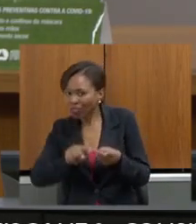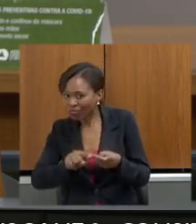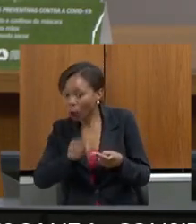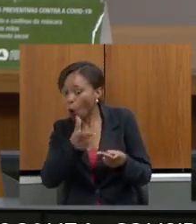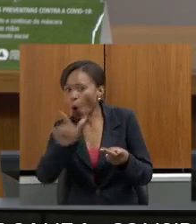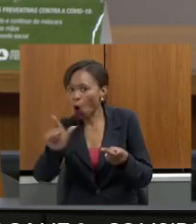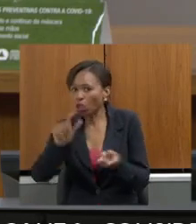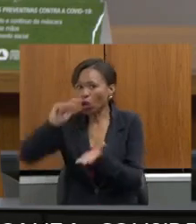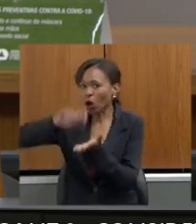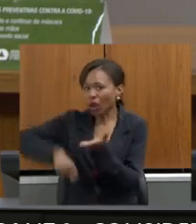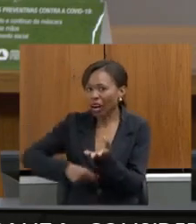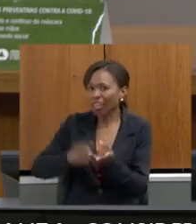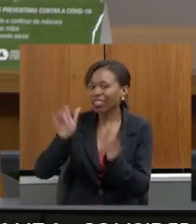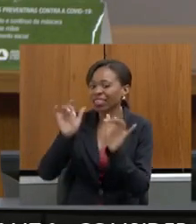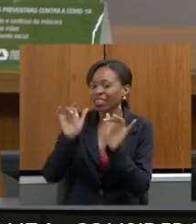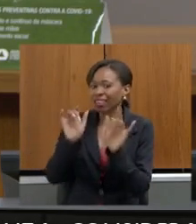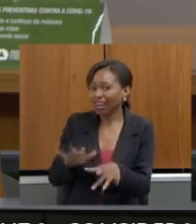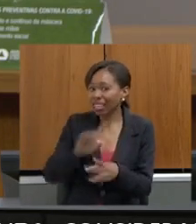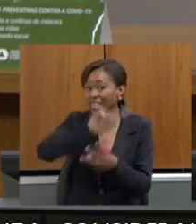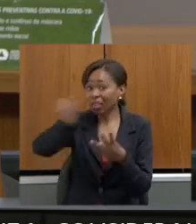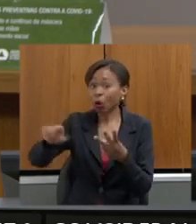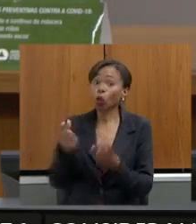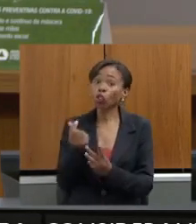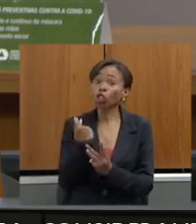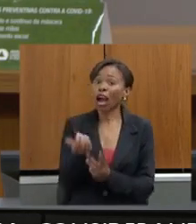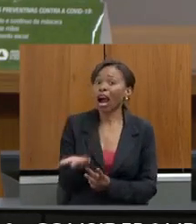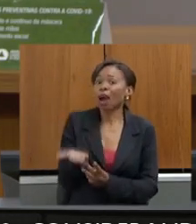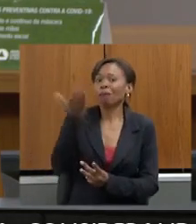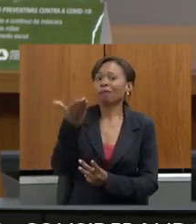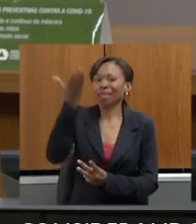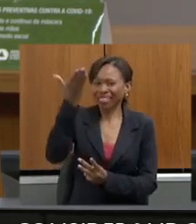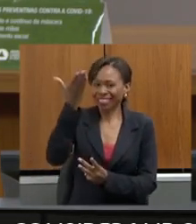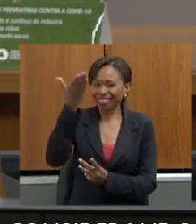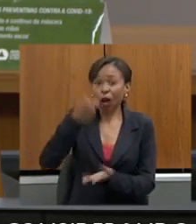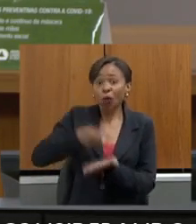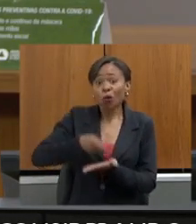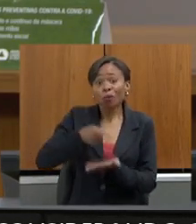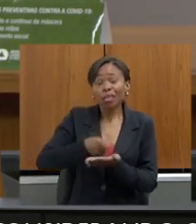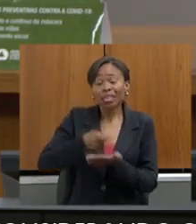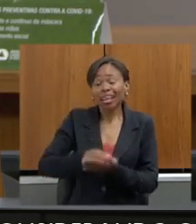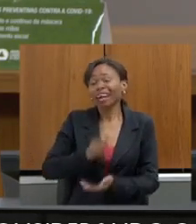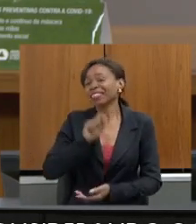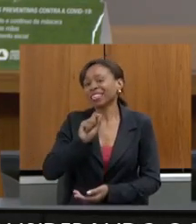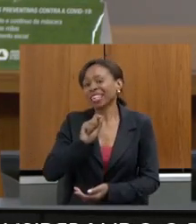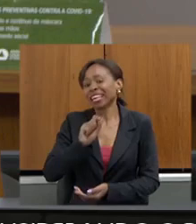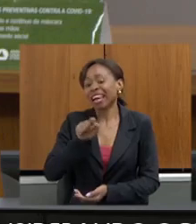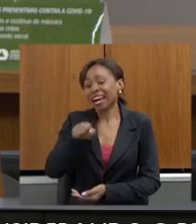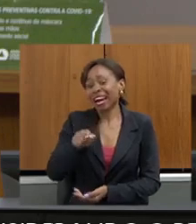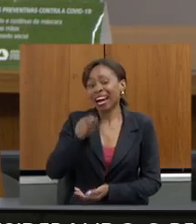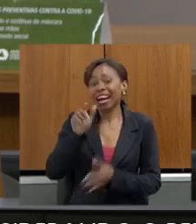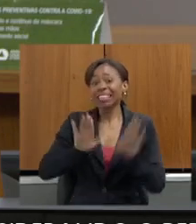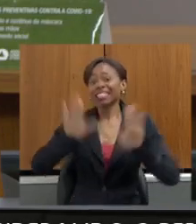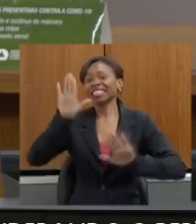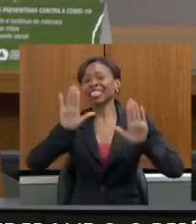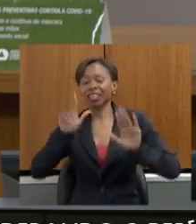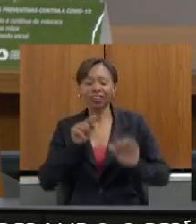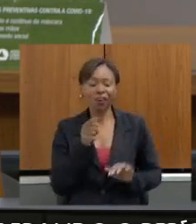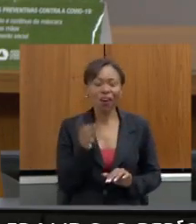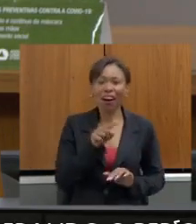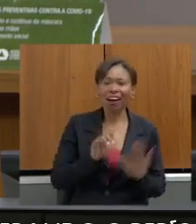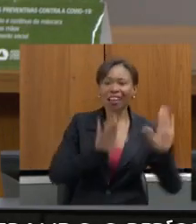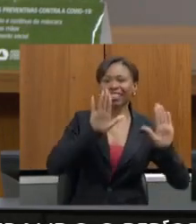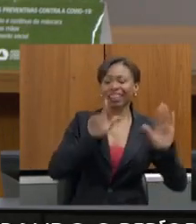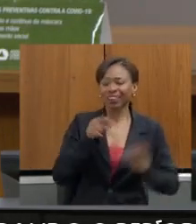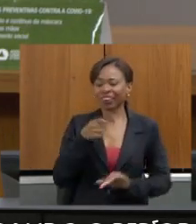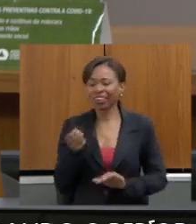laranja dele assumir o contrato com valor superior ou obrigação de obrigado então a gente tem eu fui